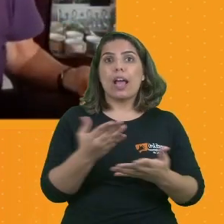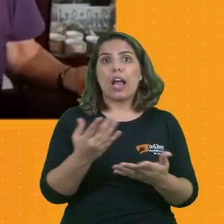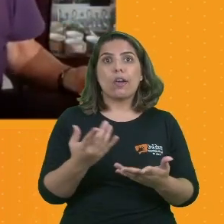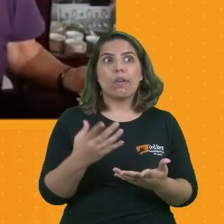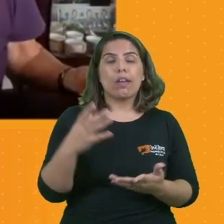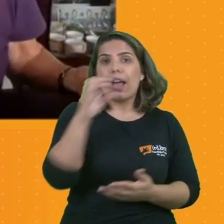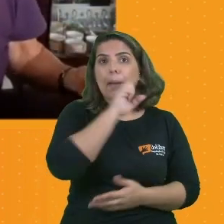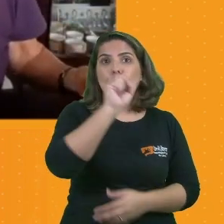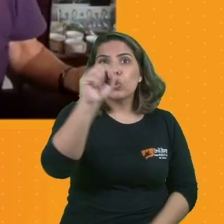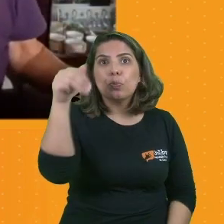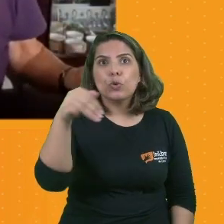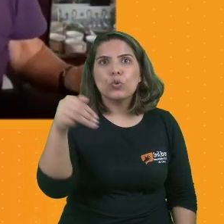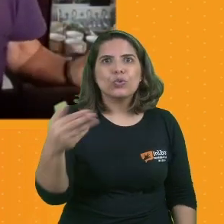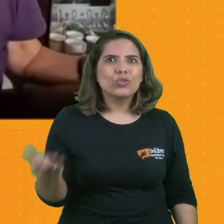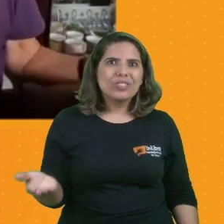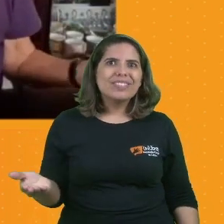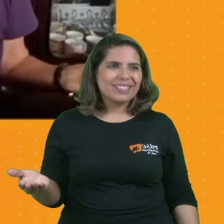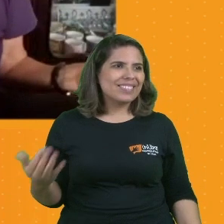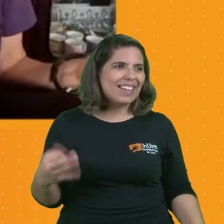faz